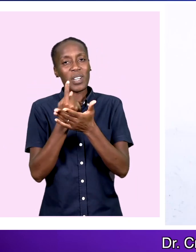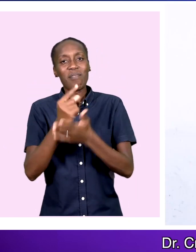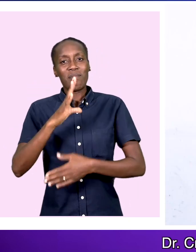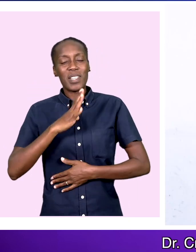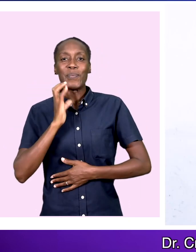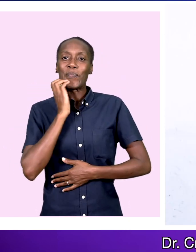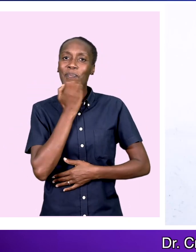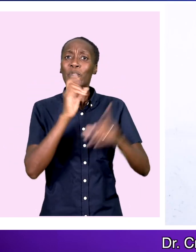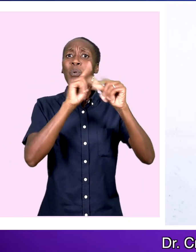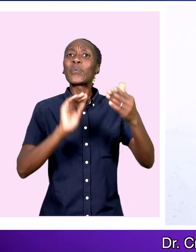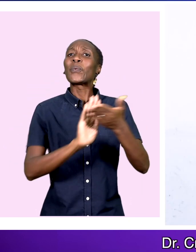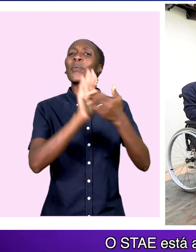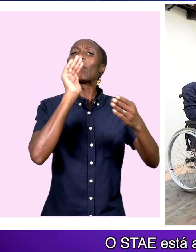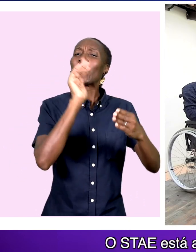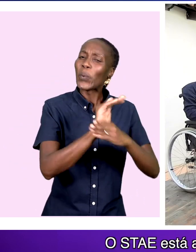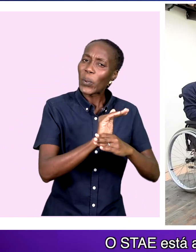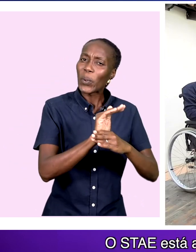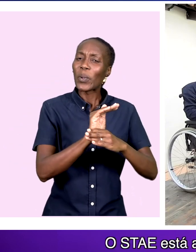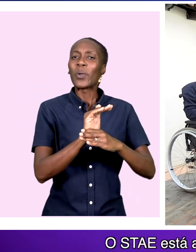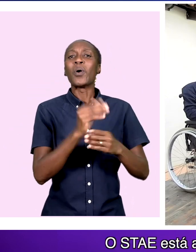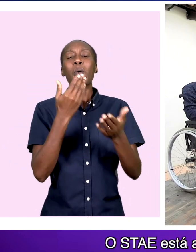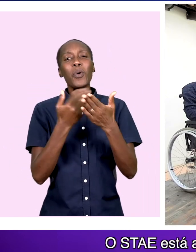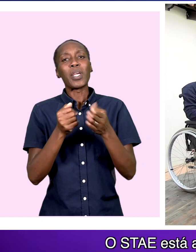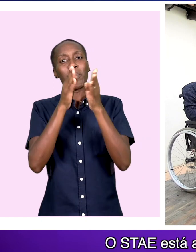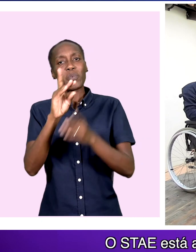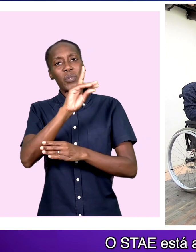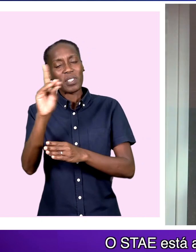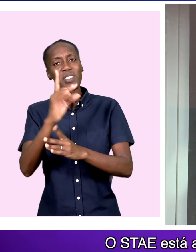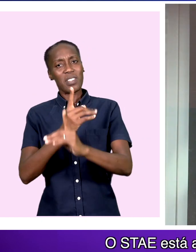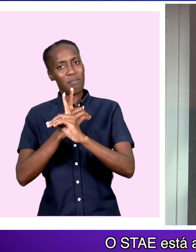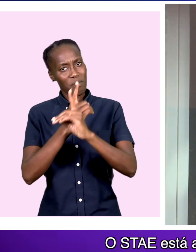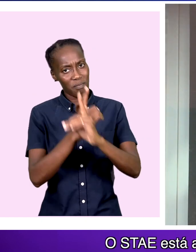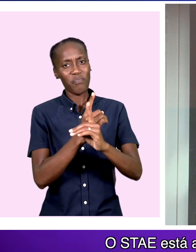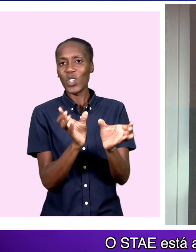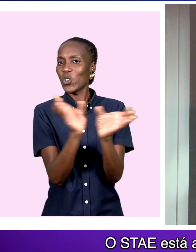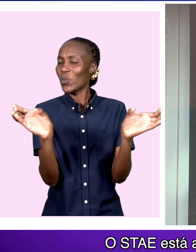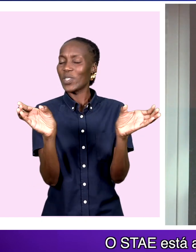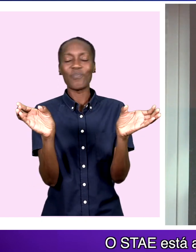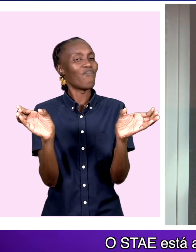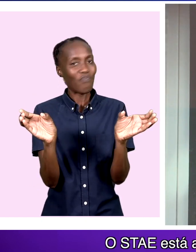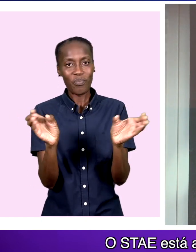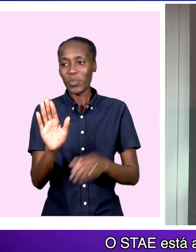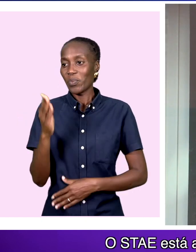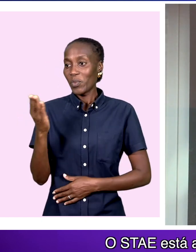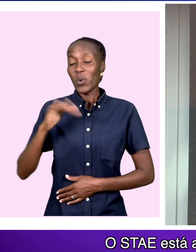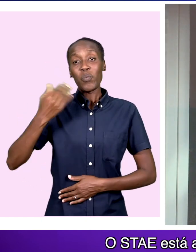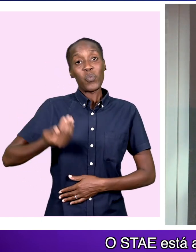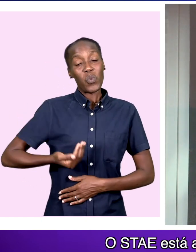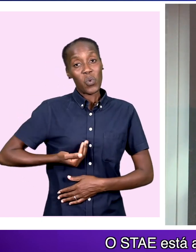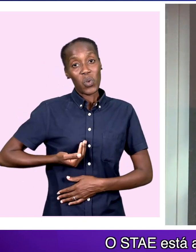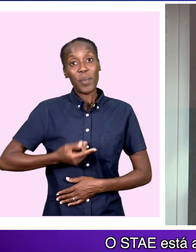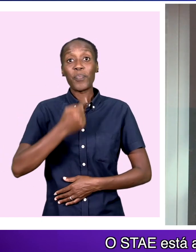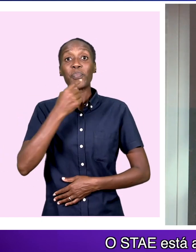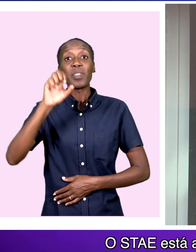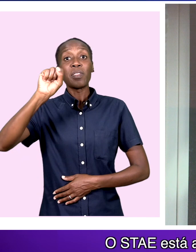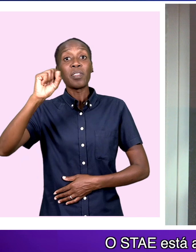Doutora Cremilda, últimas considerações? Dizer que o STAI está a fazer de tudo para incluir a todos neste processo, porque o processo